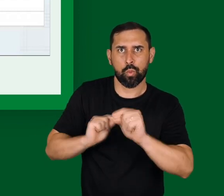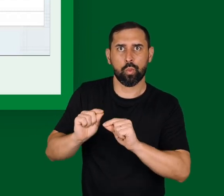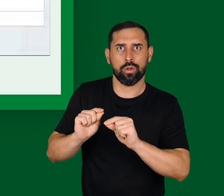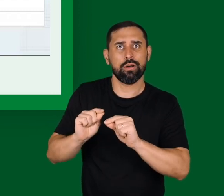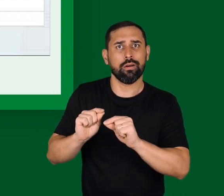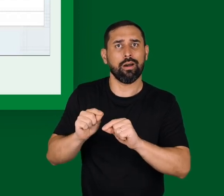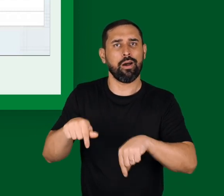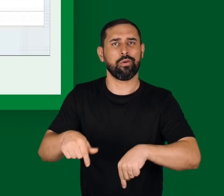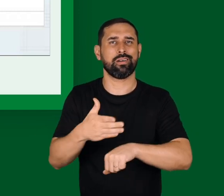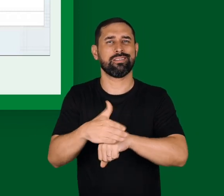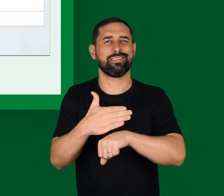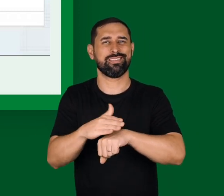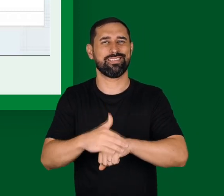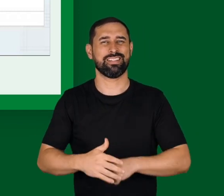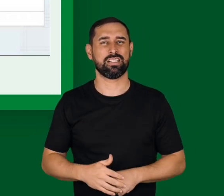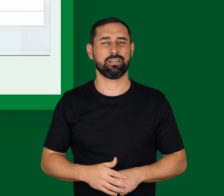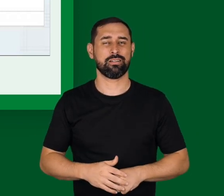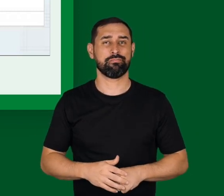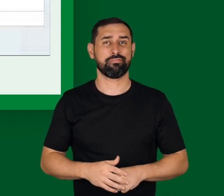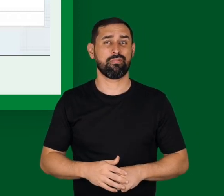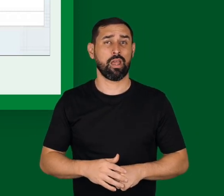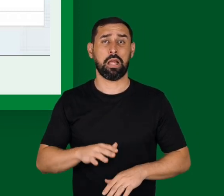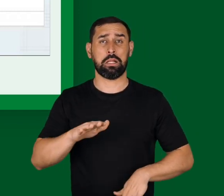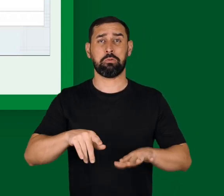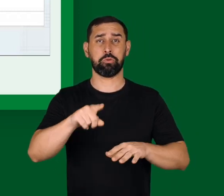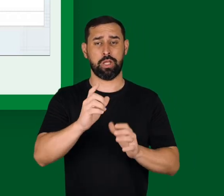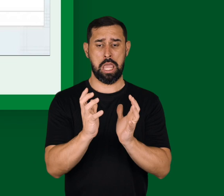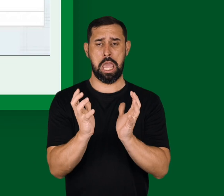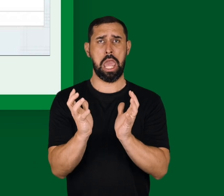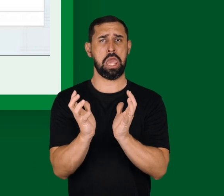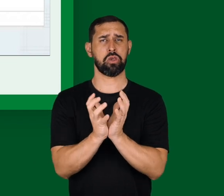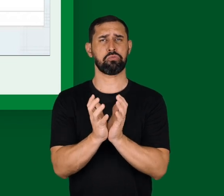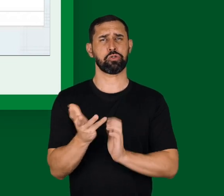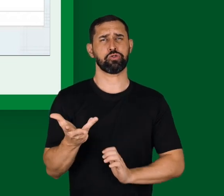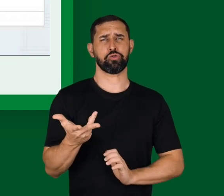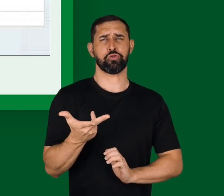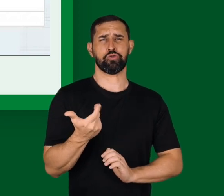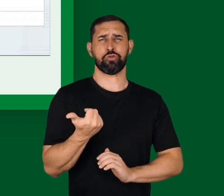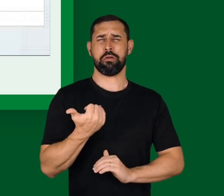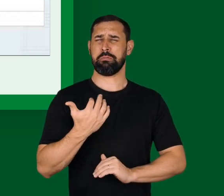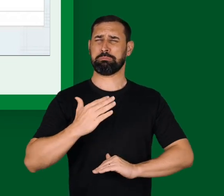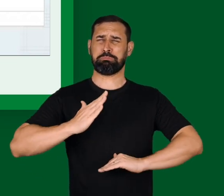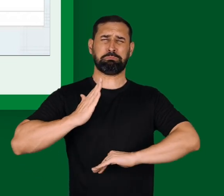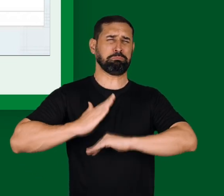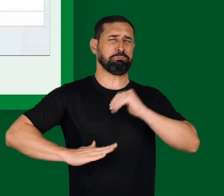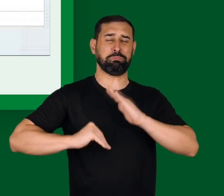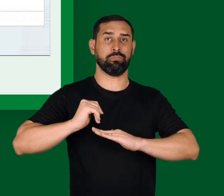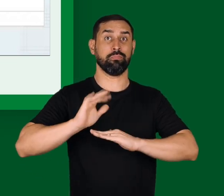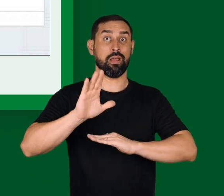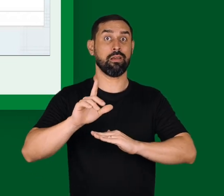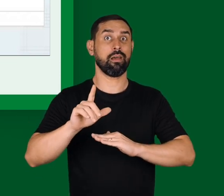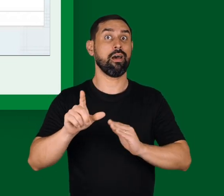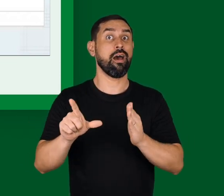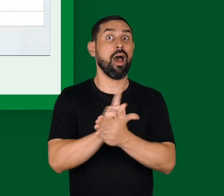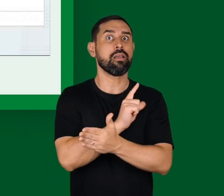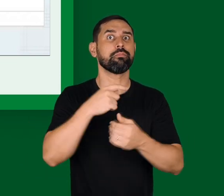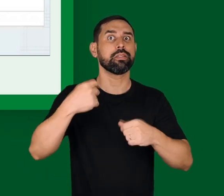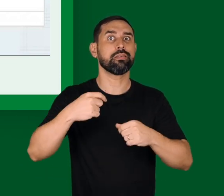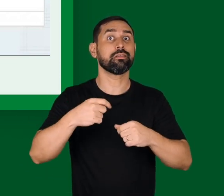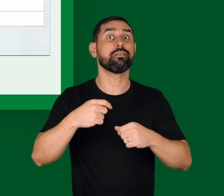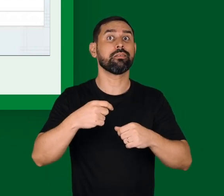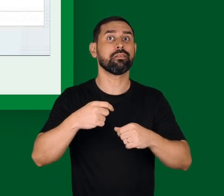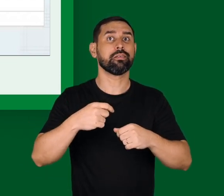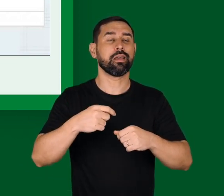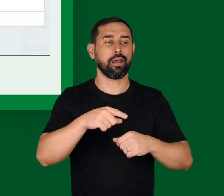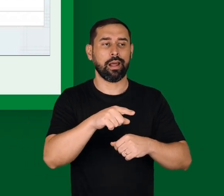né? Lembrar sempre, gente, não adianta você ter a melhor equipe se a gente não checou isso e tem um